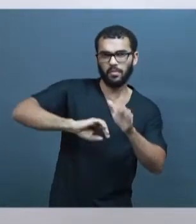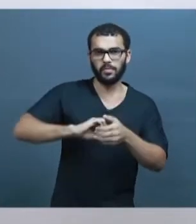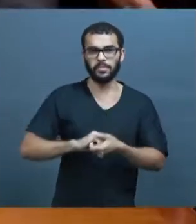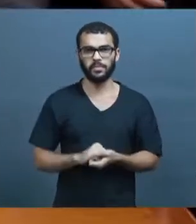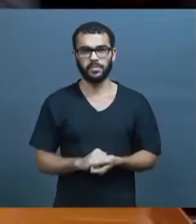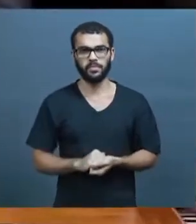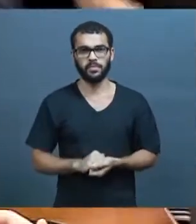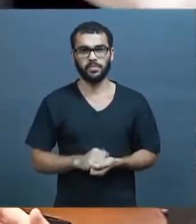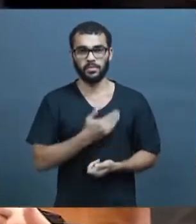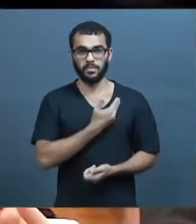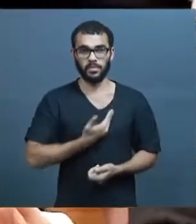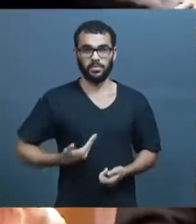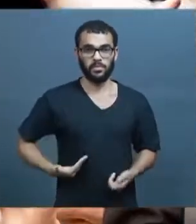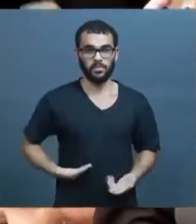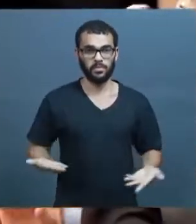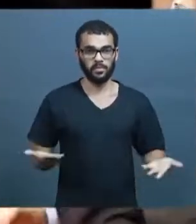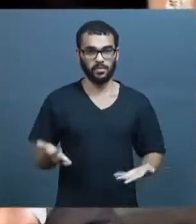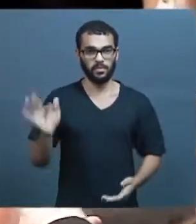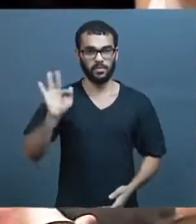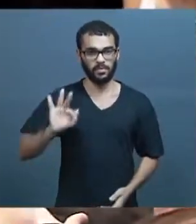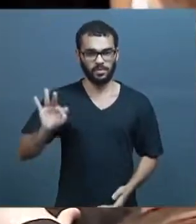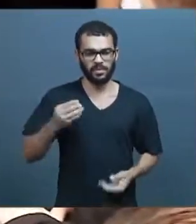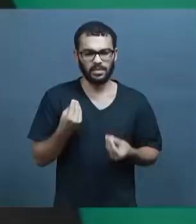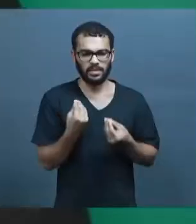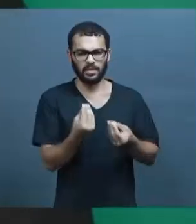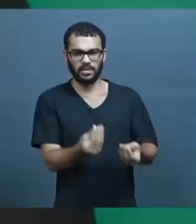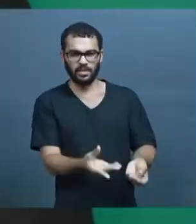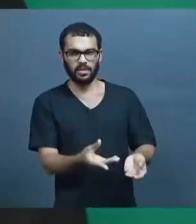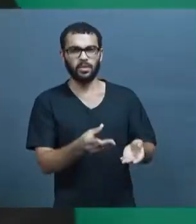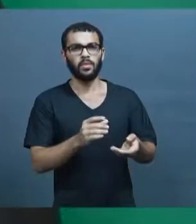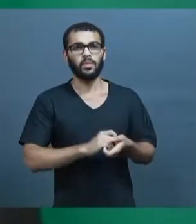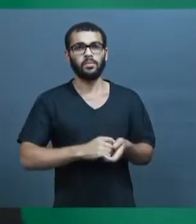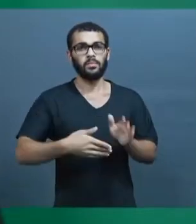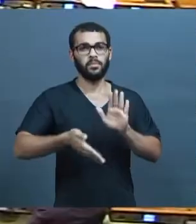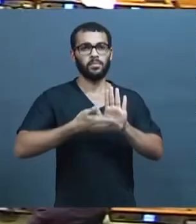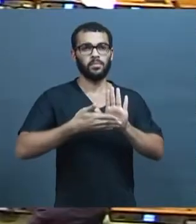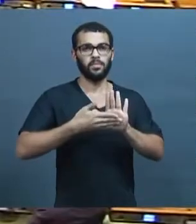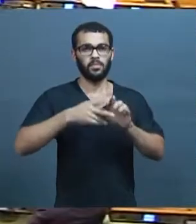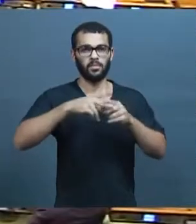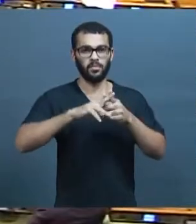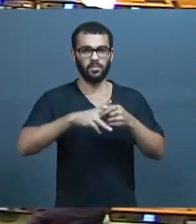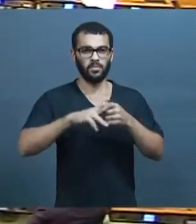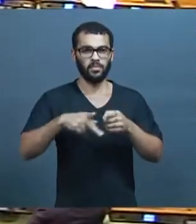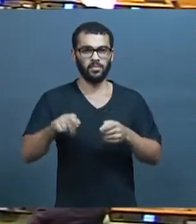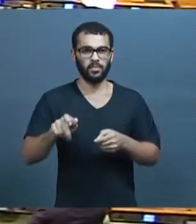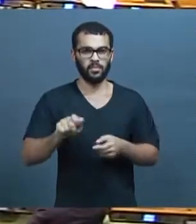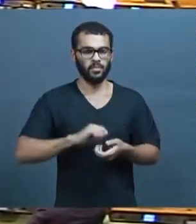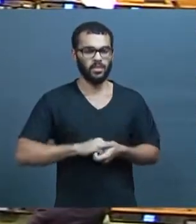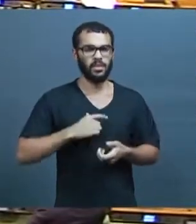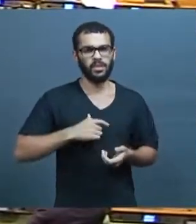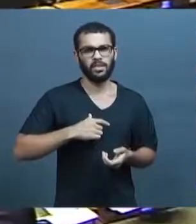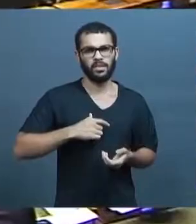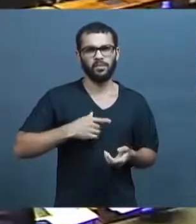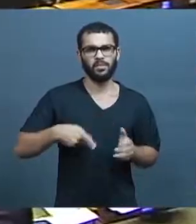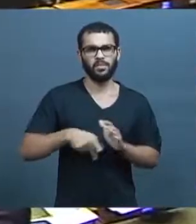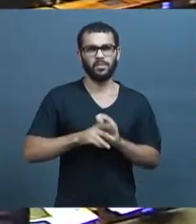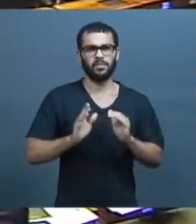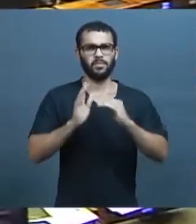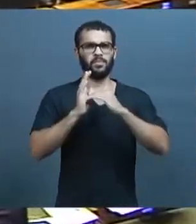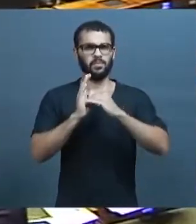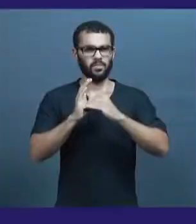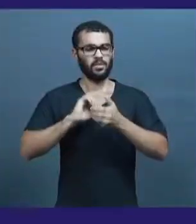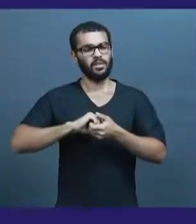em fevereiro deste ano a proposta da Previdência para tramitar no Congresso e no mês de abril a proposta passou pelo aval